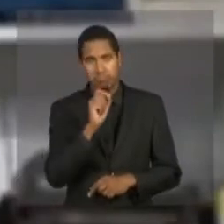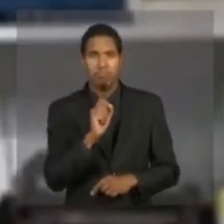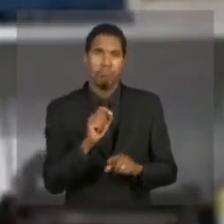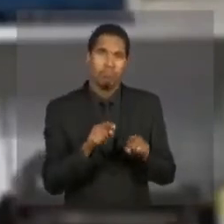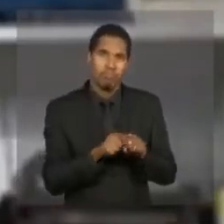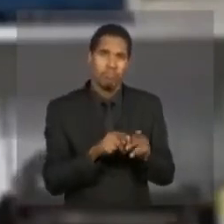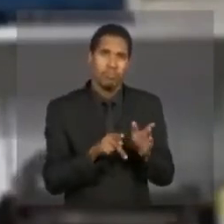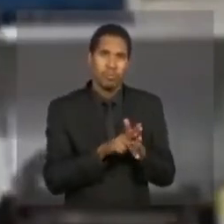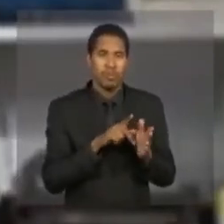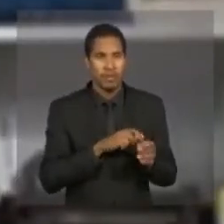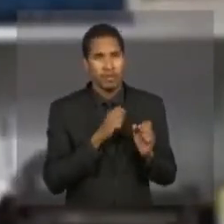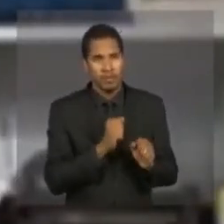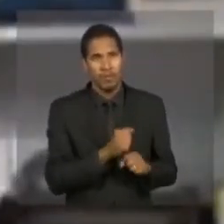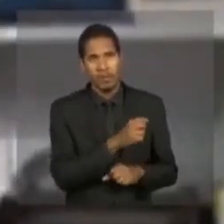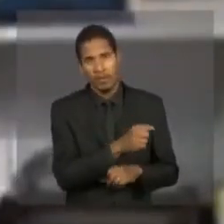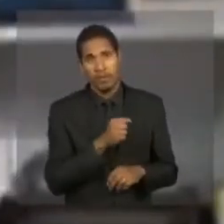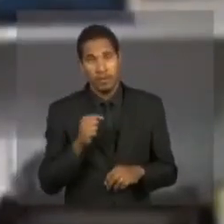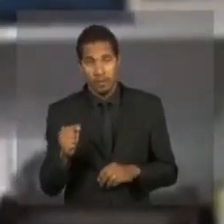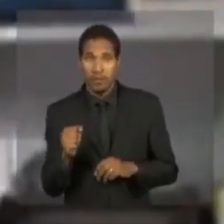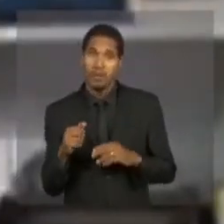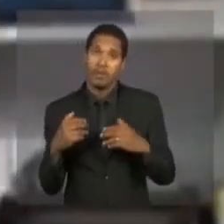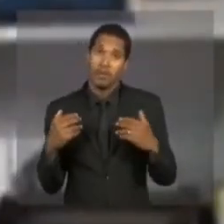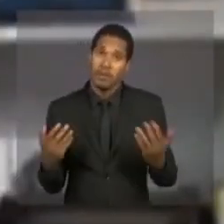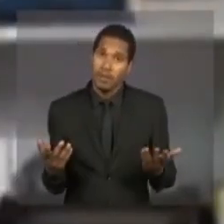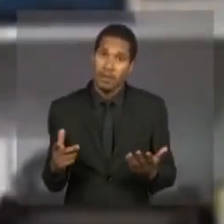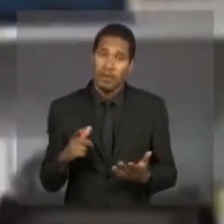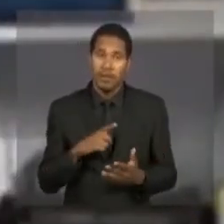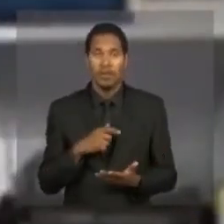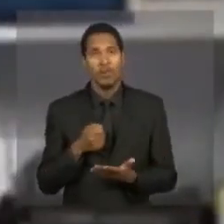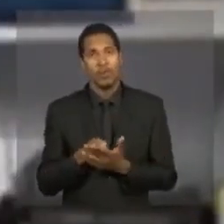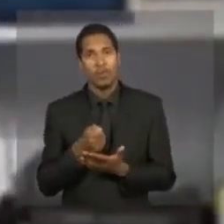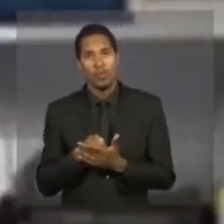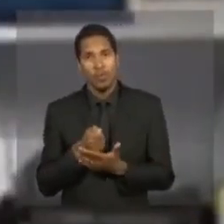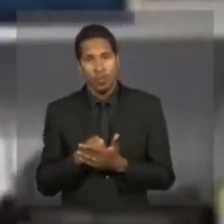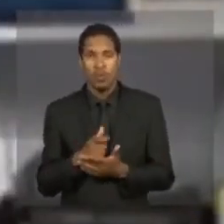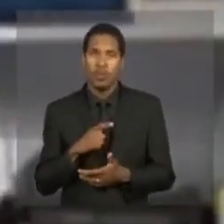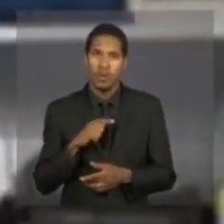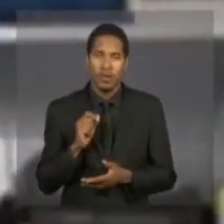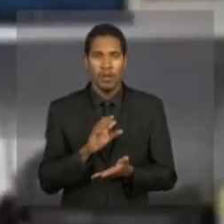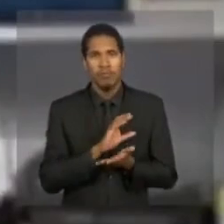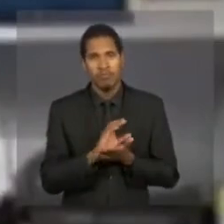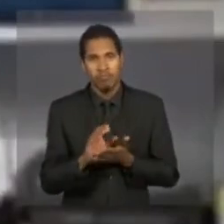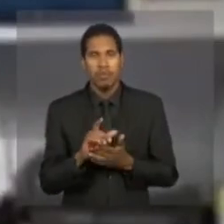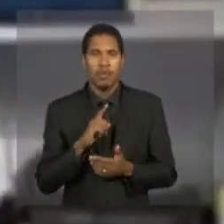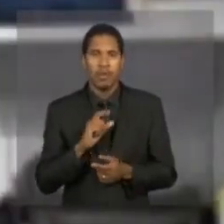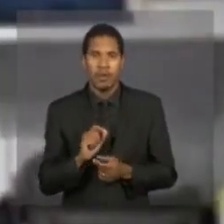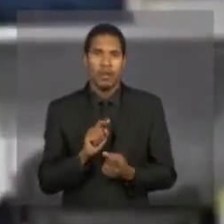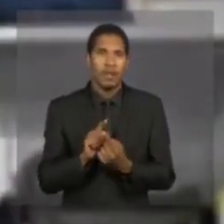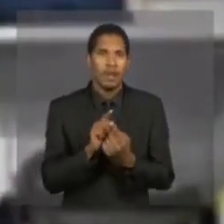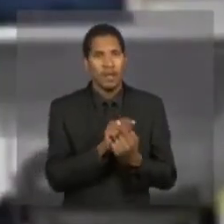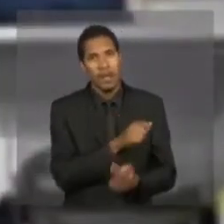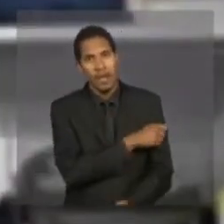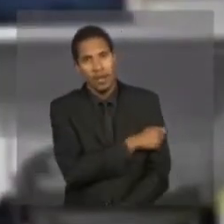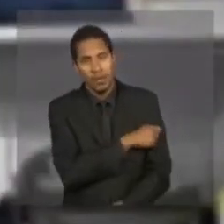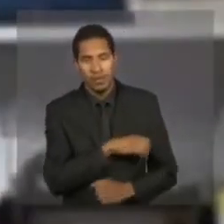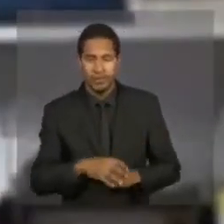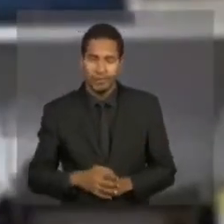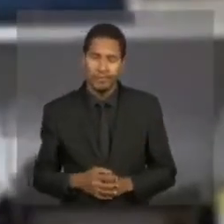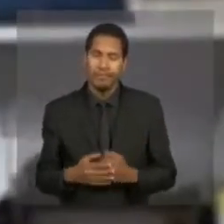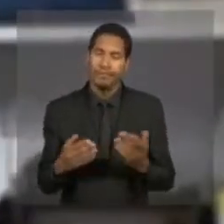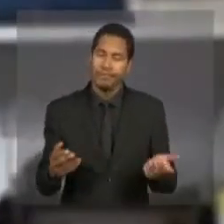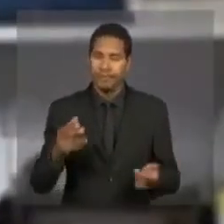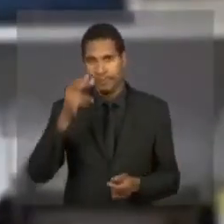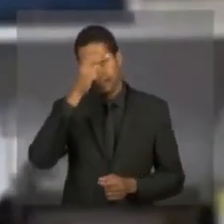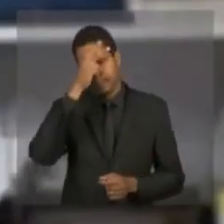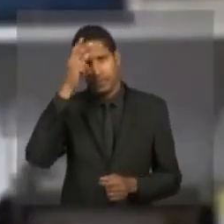localidade da residência do educando, ficando o poder público obrigado a investir prioritariamente na expansão de sua rede. Então, não em nenhum momento a